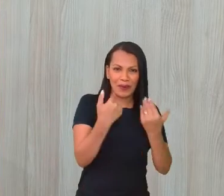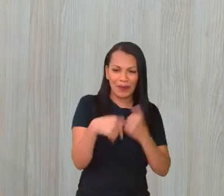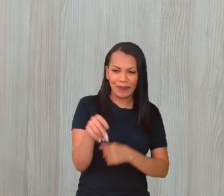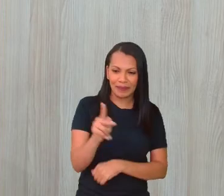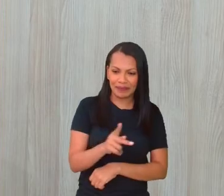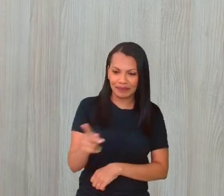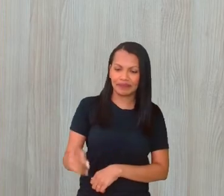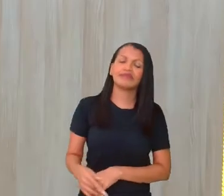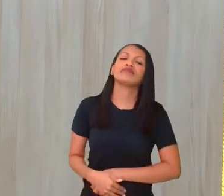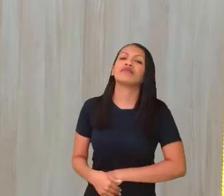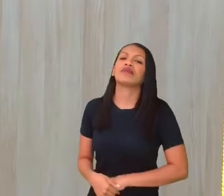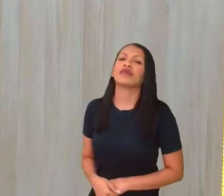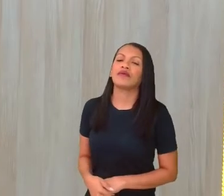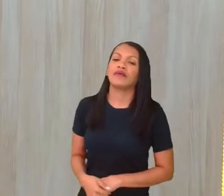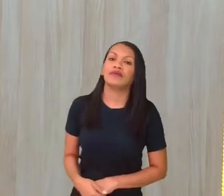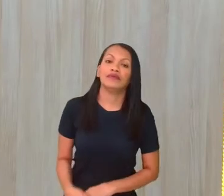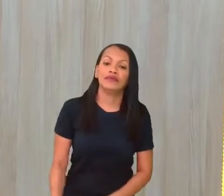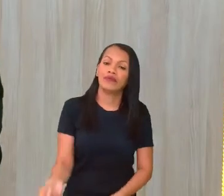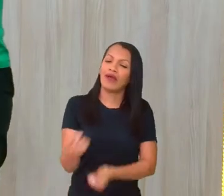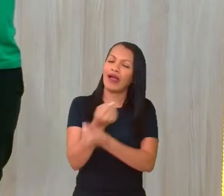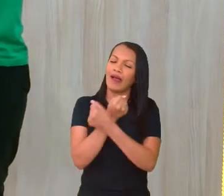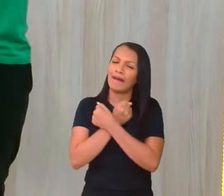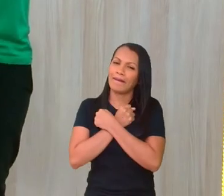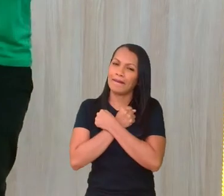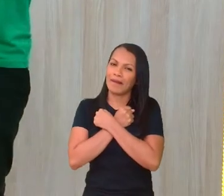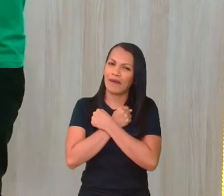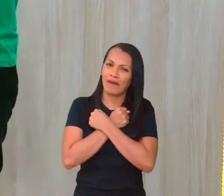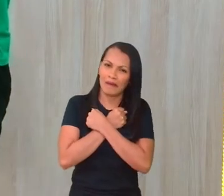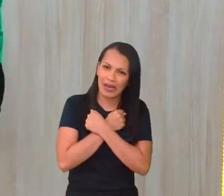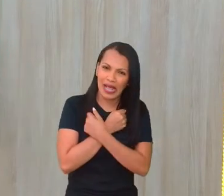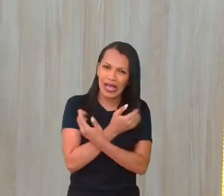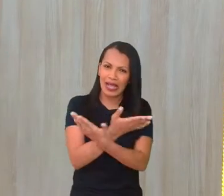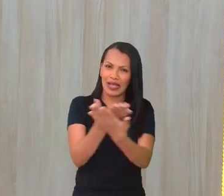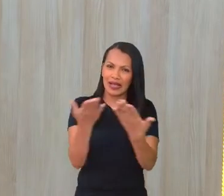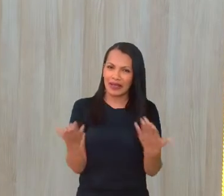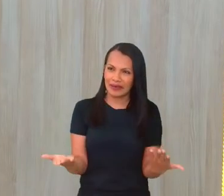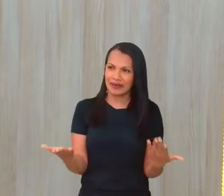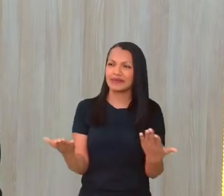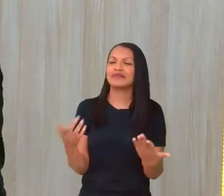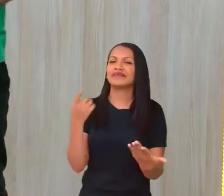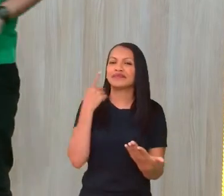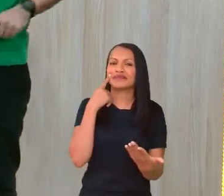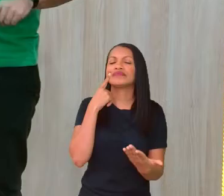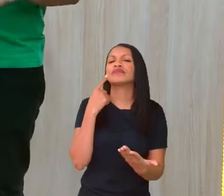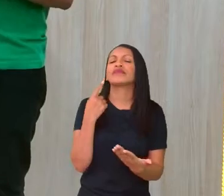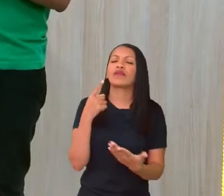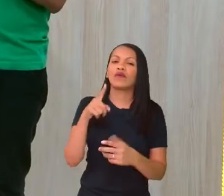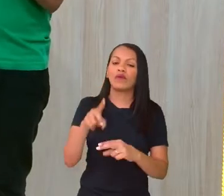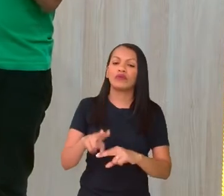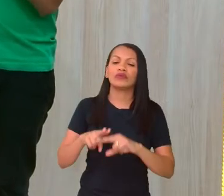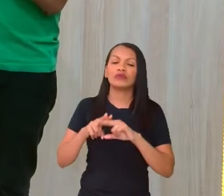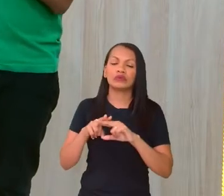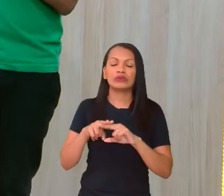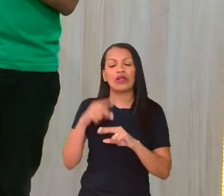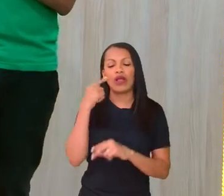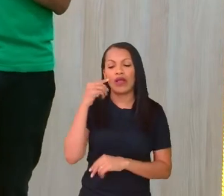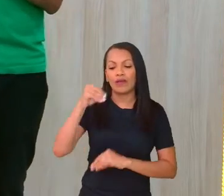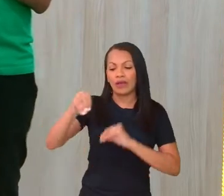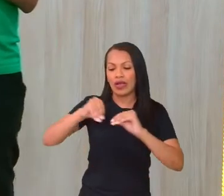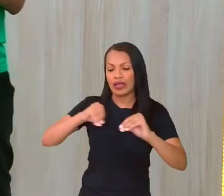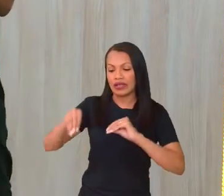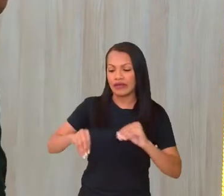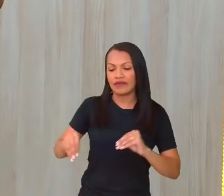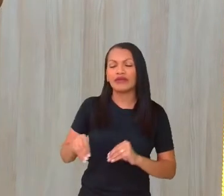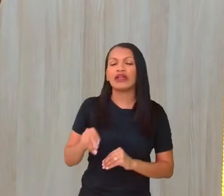mandando aí um abraço para os nossos telespectadores do Xadrez Verbal também. Ó, então a gente começa aqui